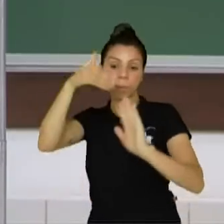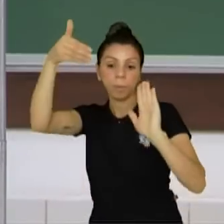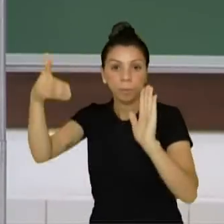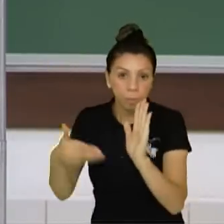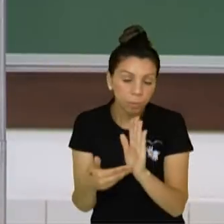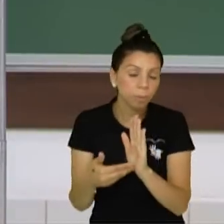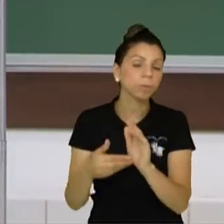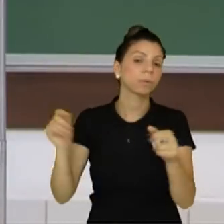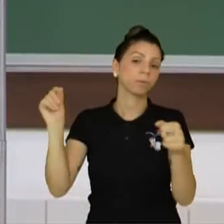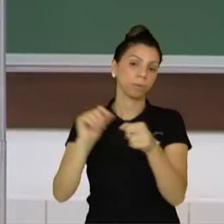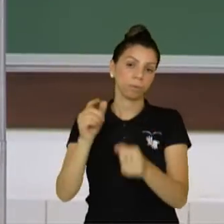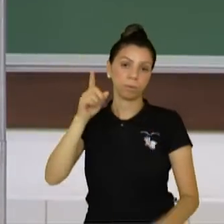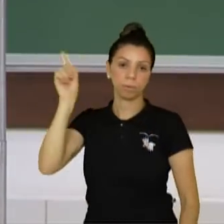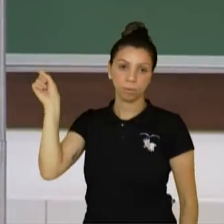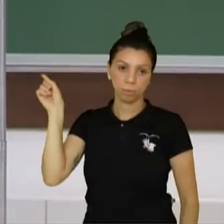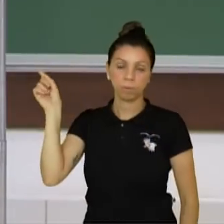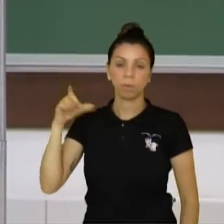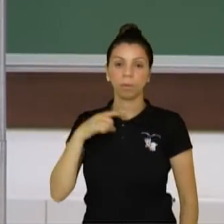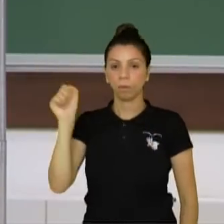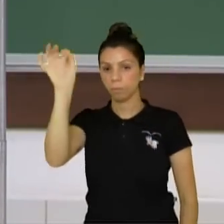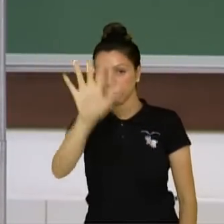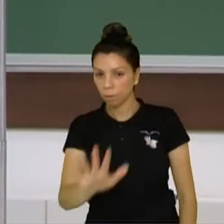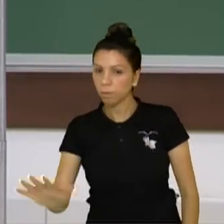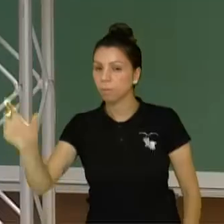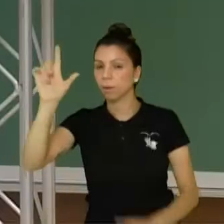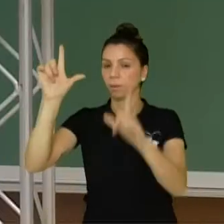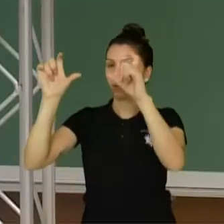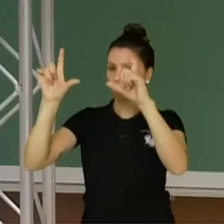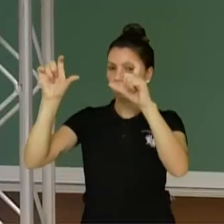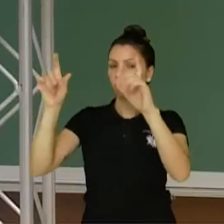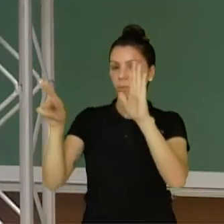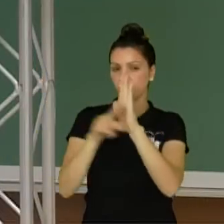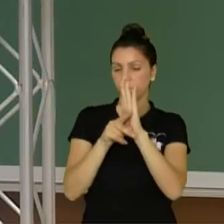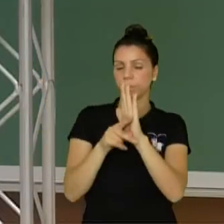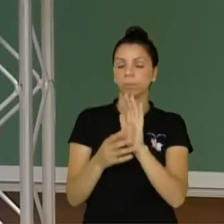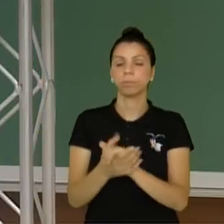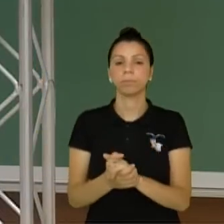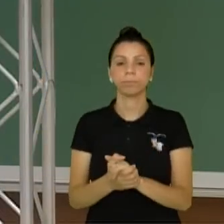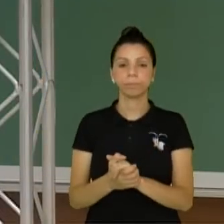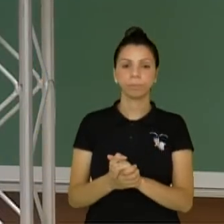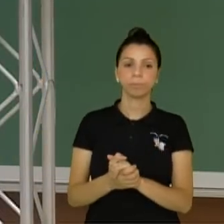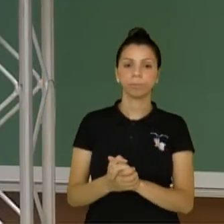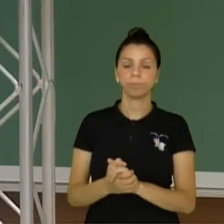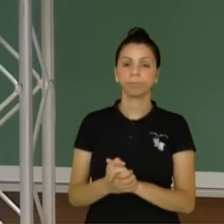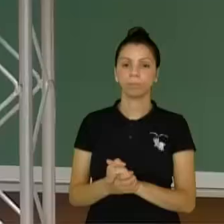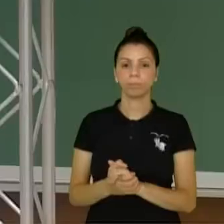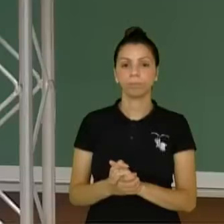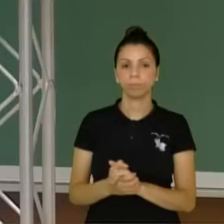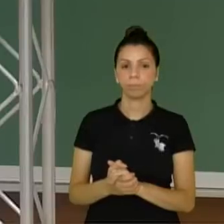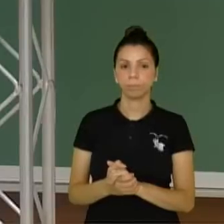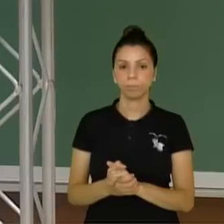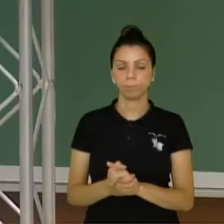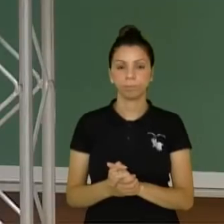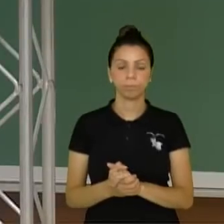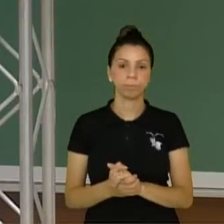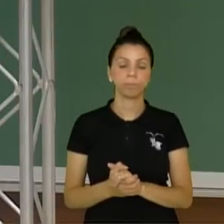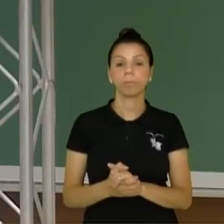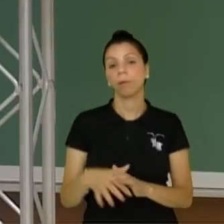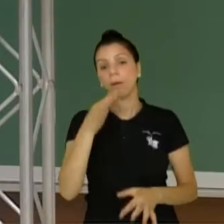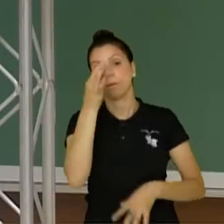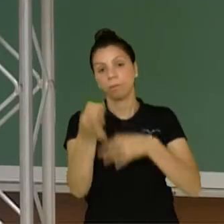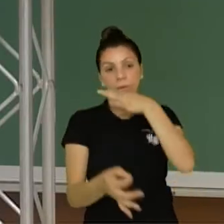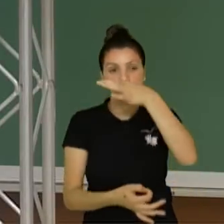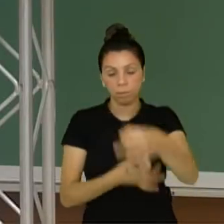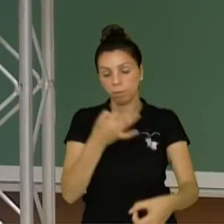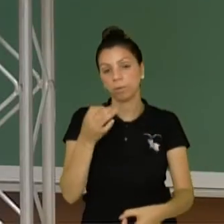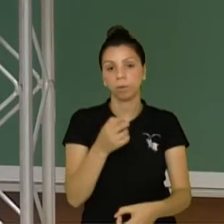do Morgan, e aqui temos uma imagem dele, um retrato dele, tudo isso levou o quê? Levou a críticas que